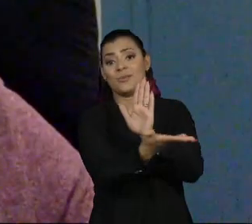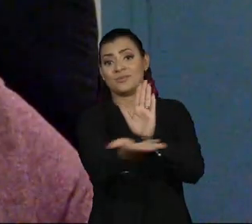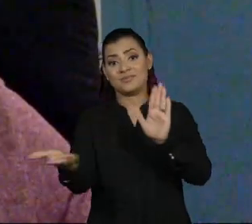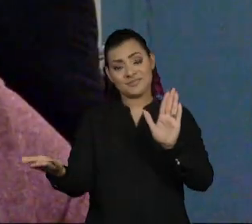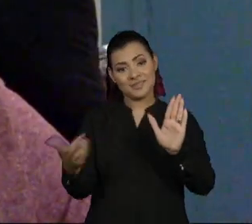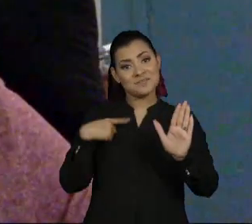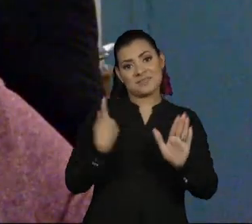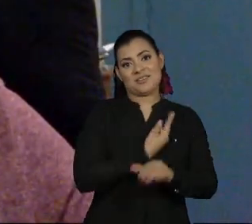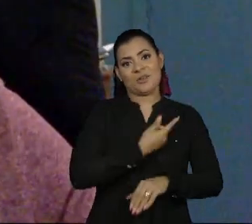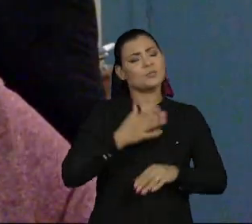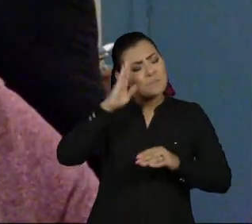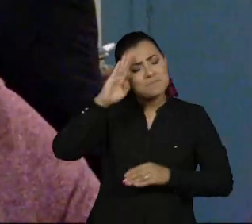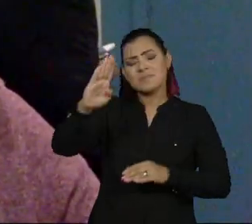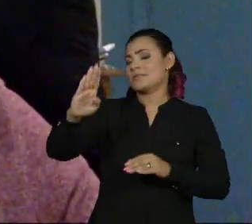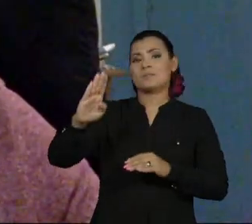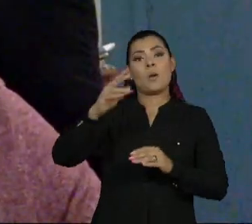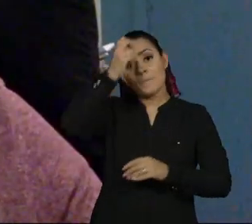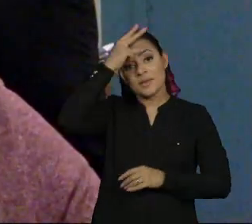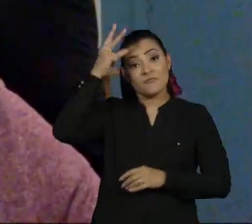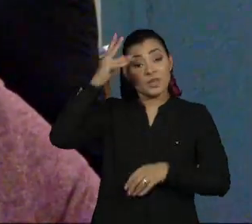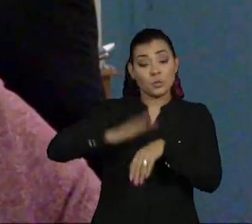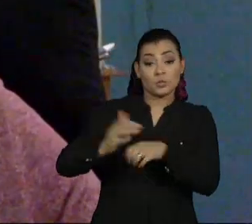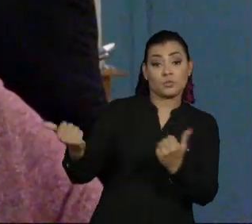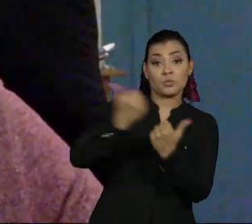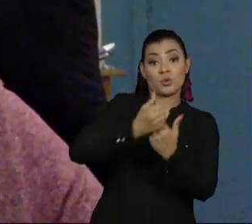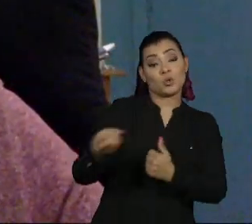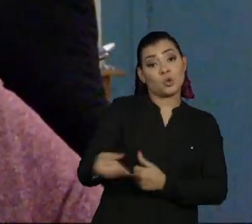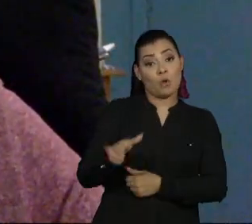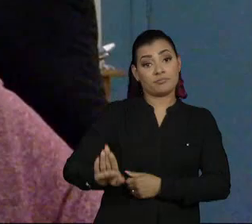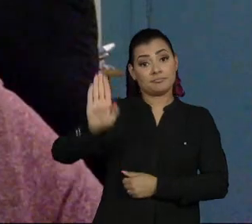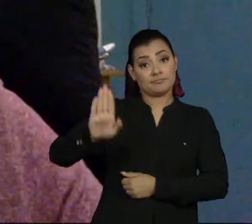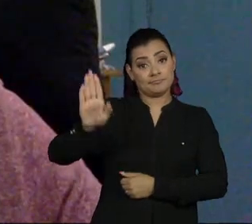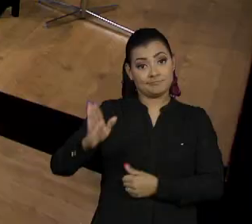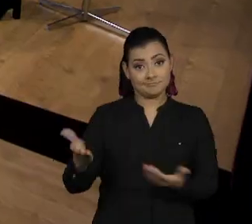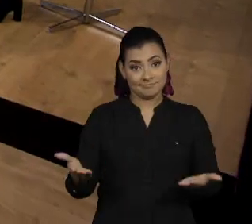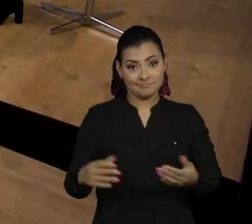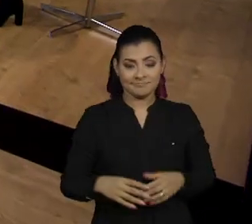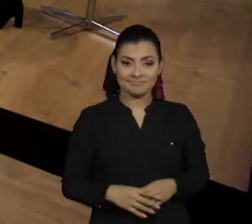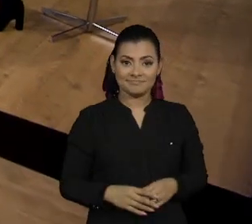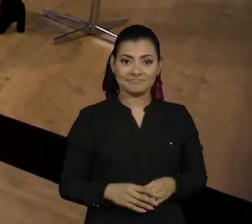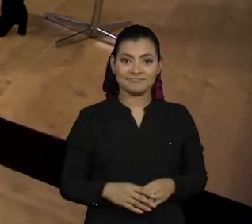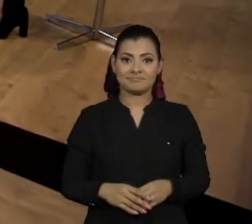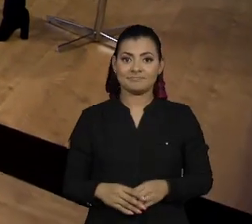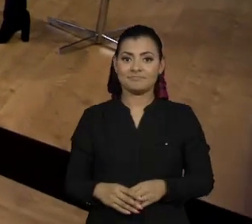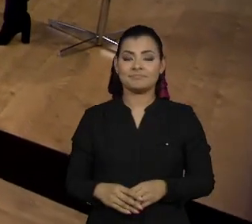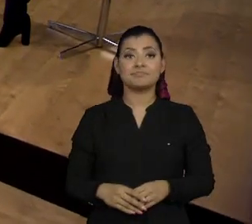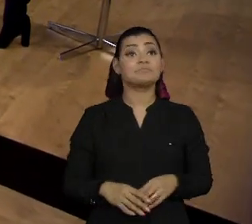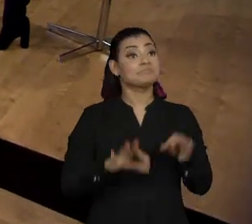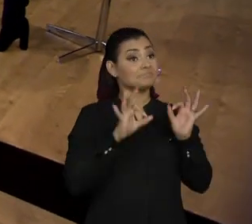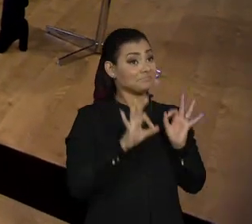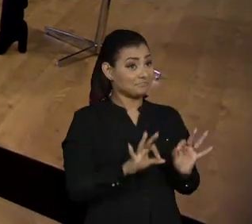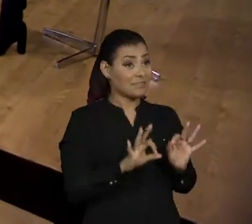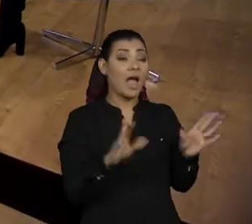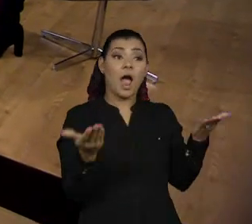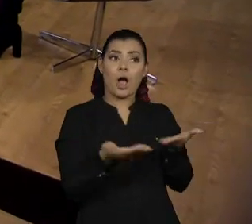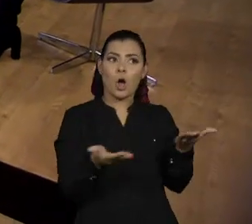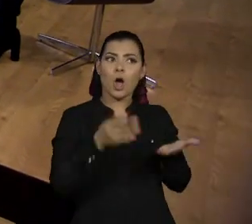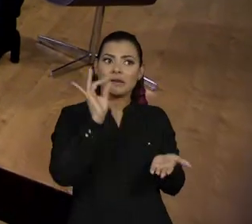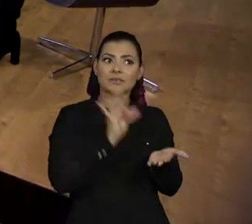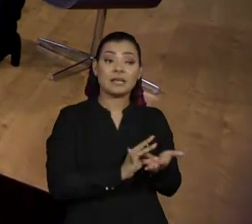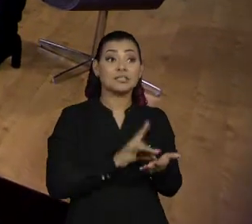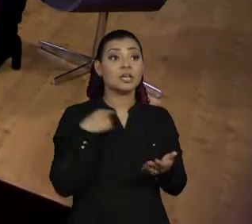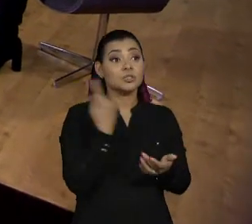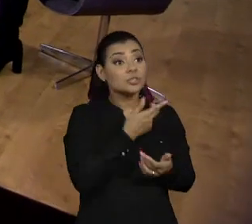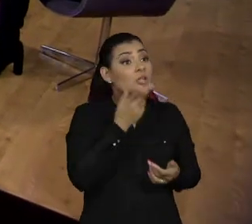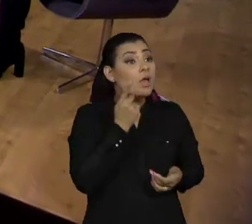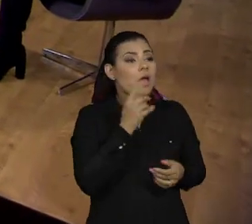nós, especialmente para os prefeitos que se elegerão agora nessas eleições. Só para deixar claro também, porque a gente cobriu